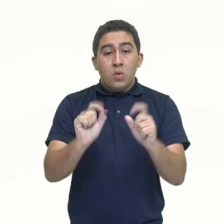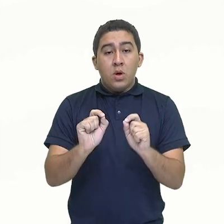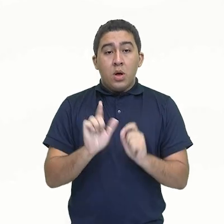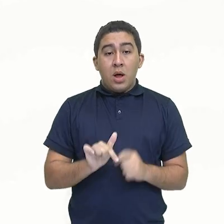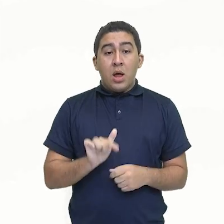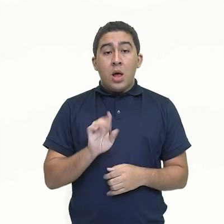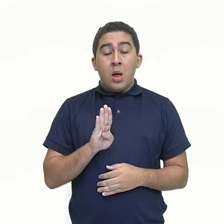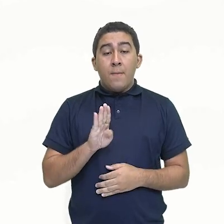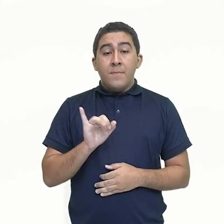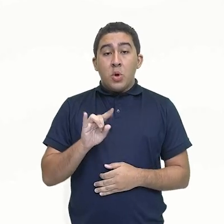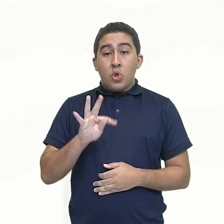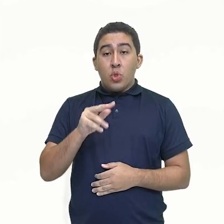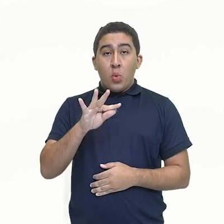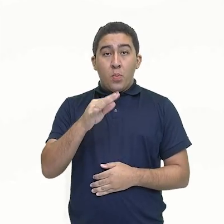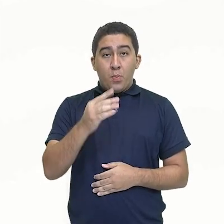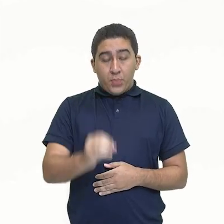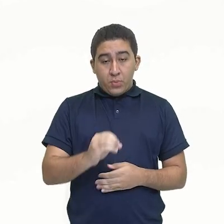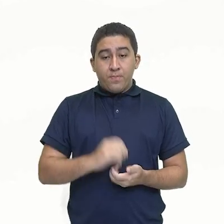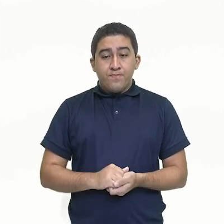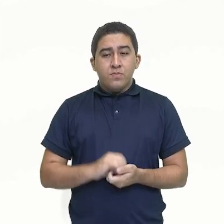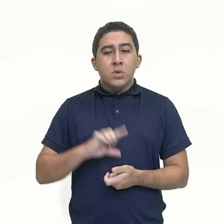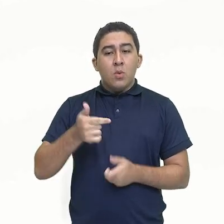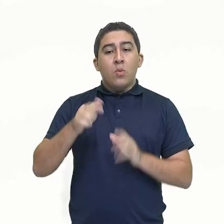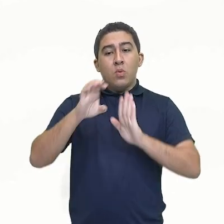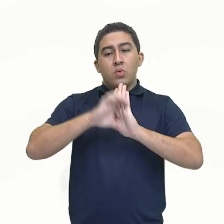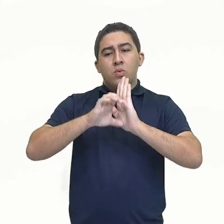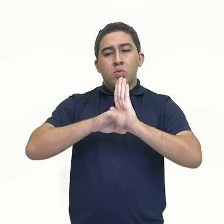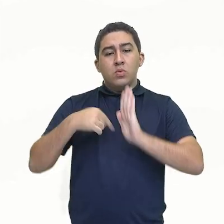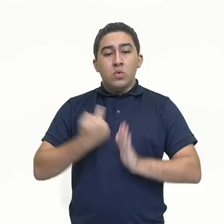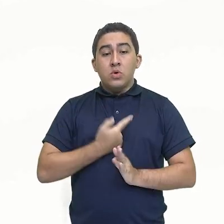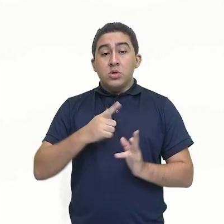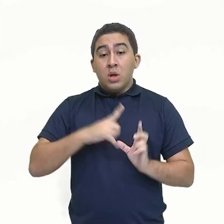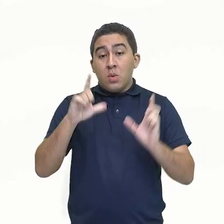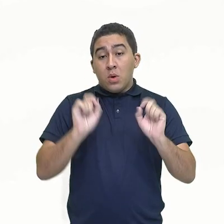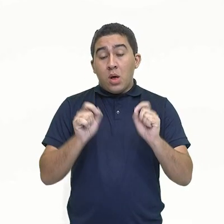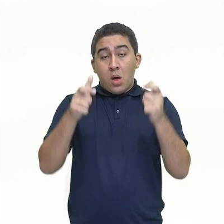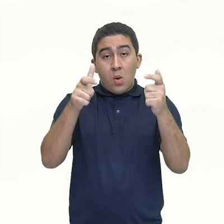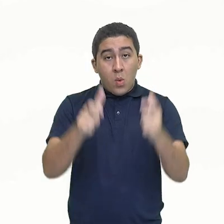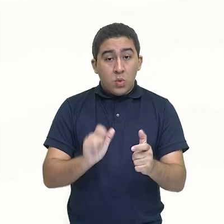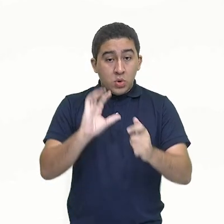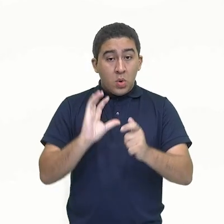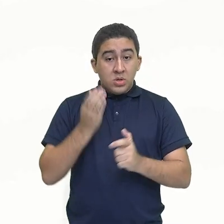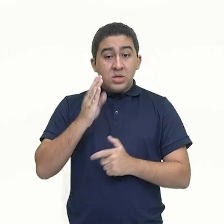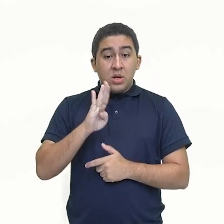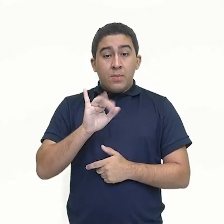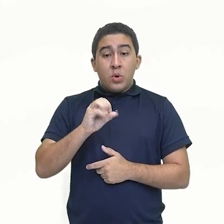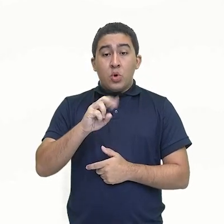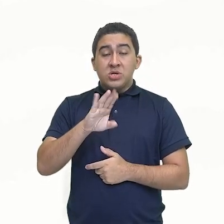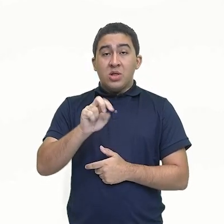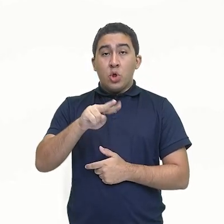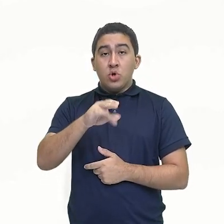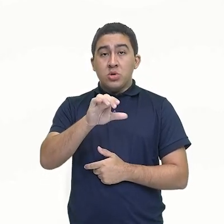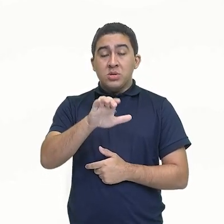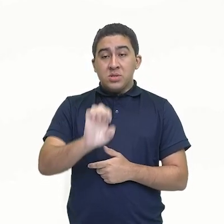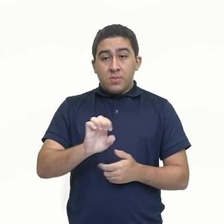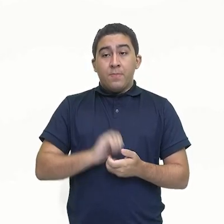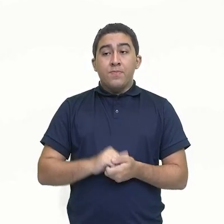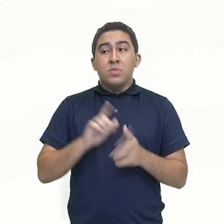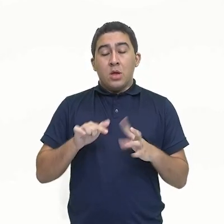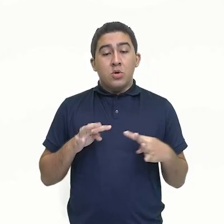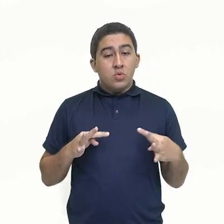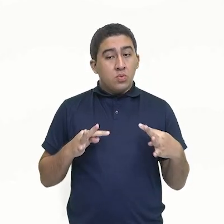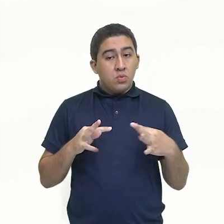E o biótopo é um outro conceito aí que nós temos, que é o local onde ocorre a biocenose, que é